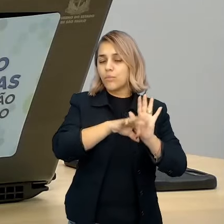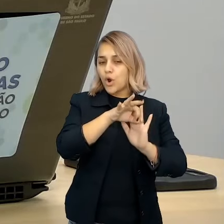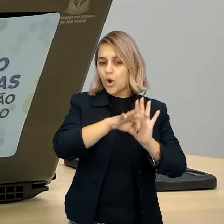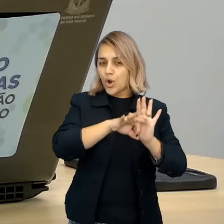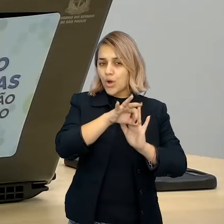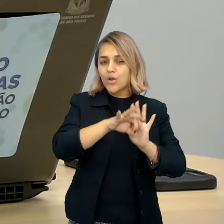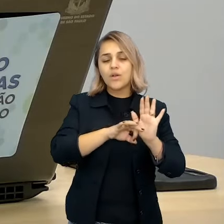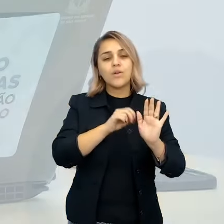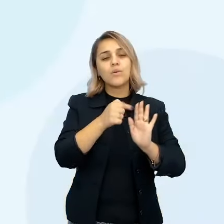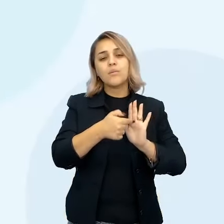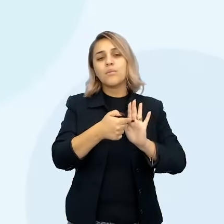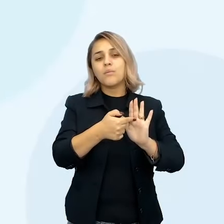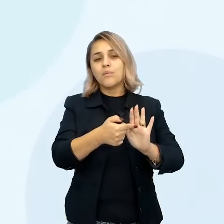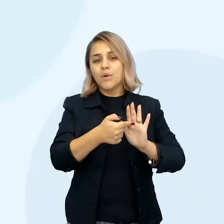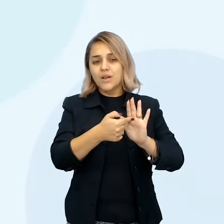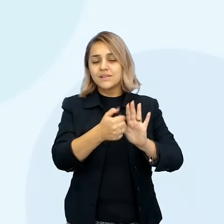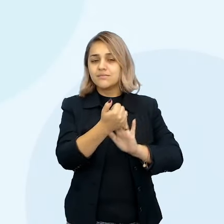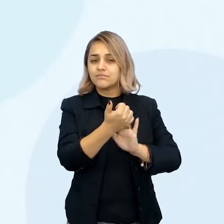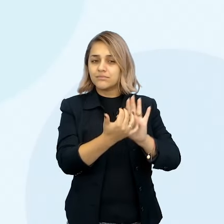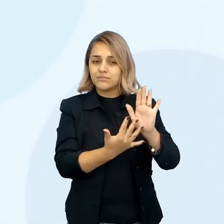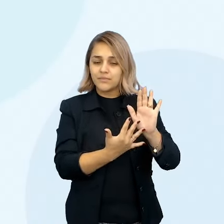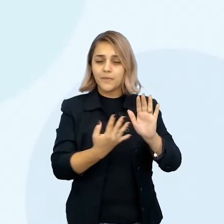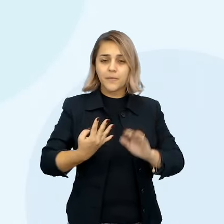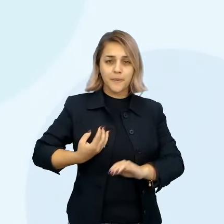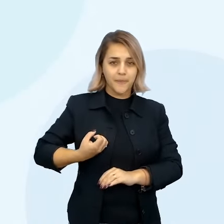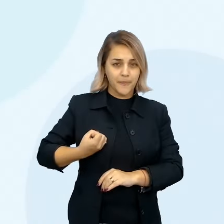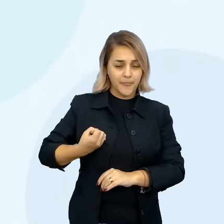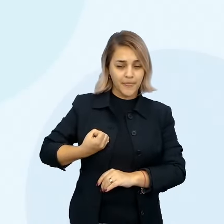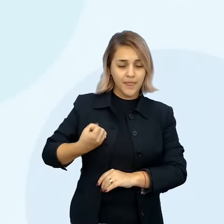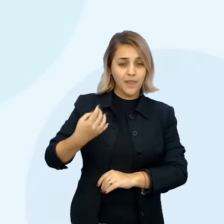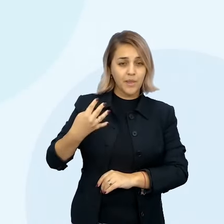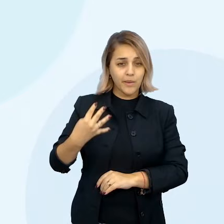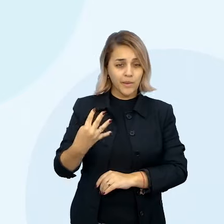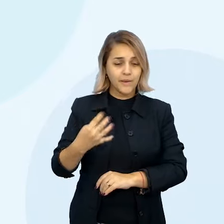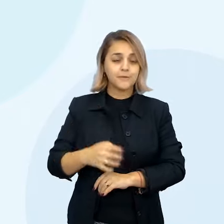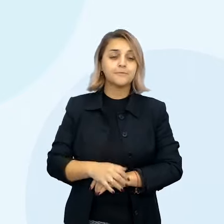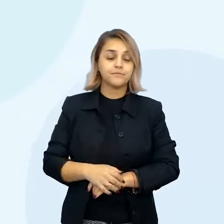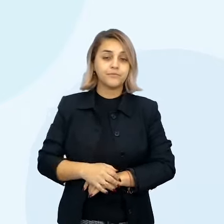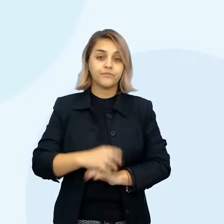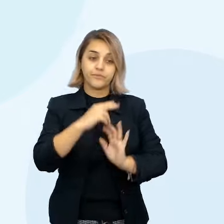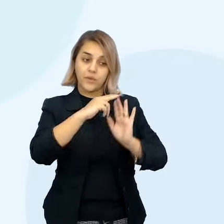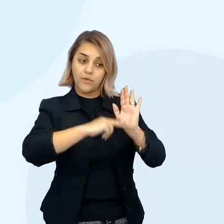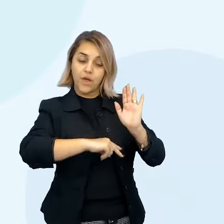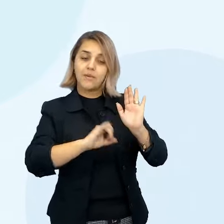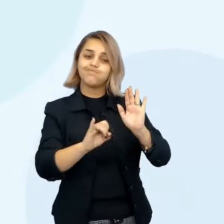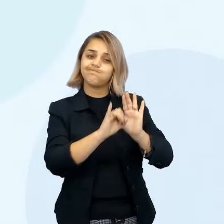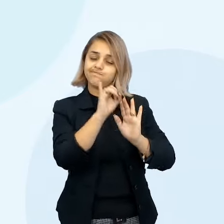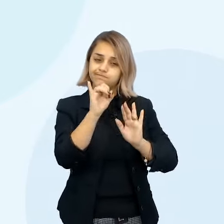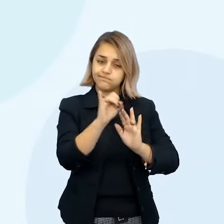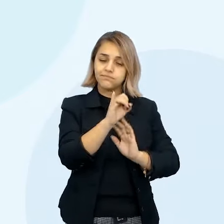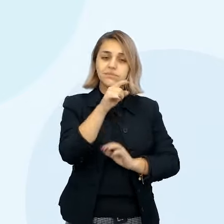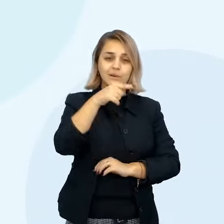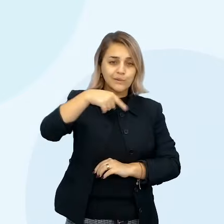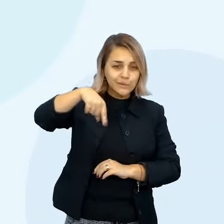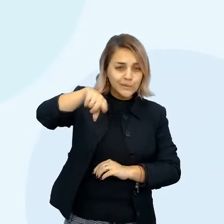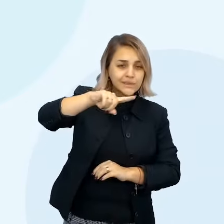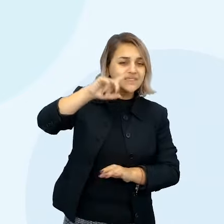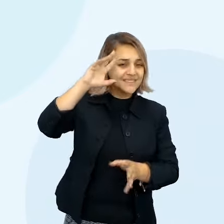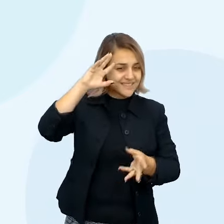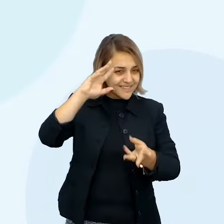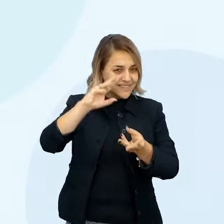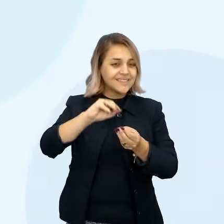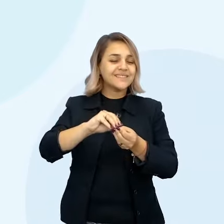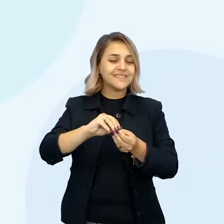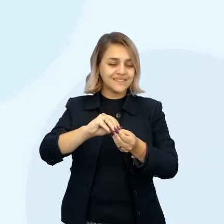com um destaque da atividade 4. Eu vou ler para vocês que esse é super importante, que vai dar liga, né, digamos assim,